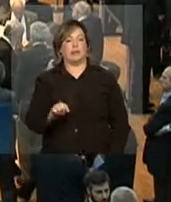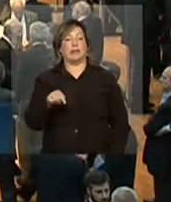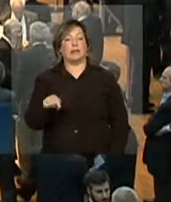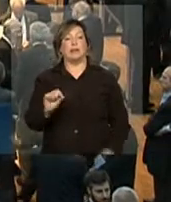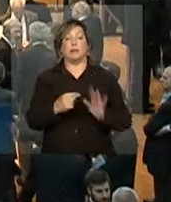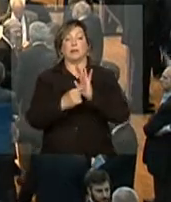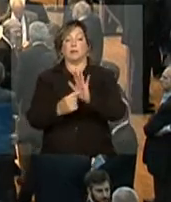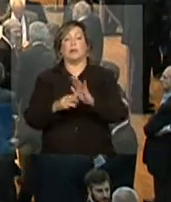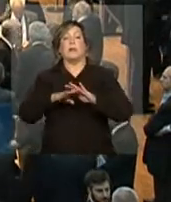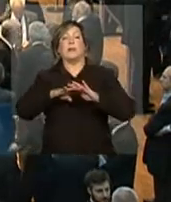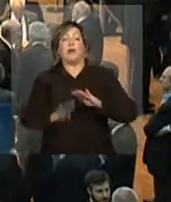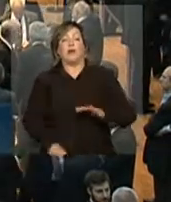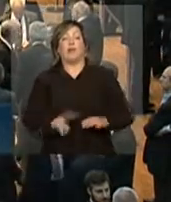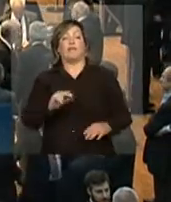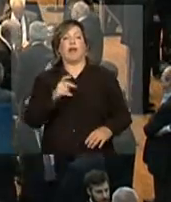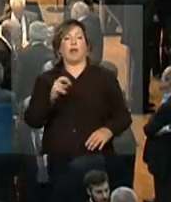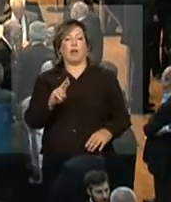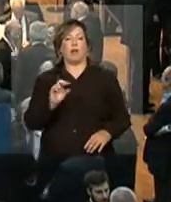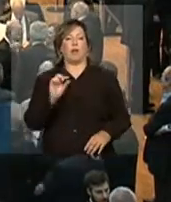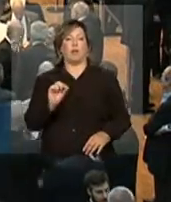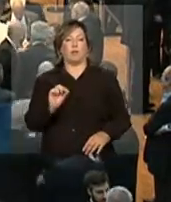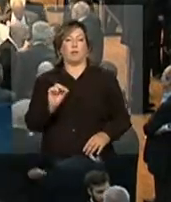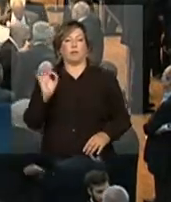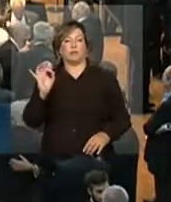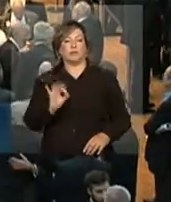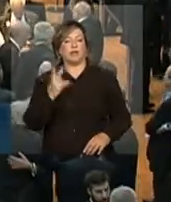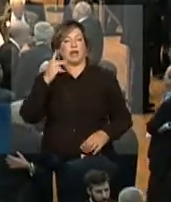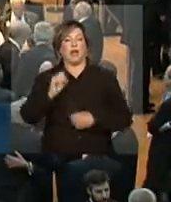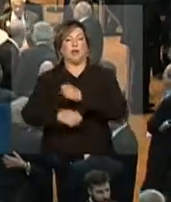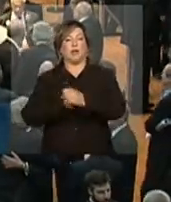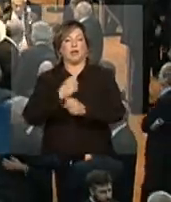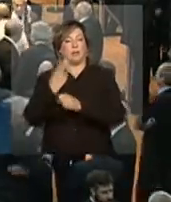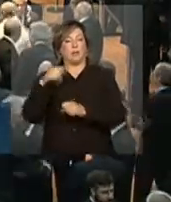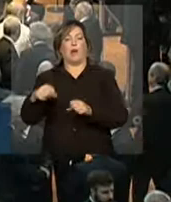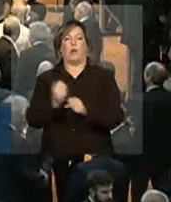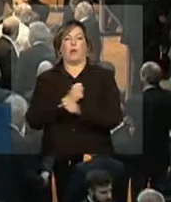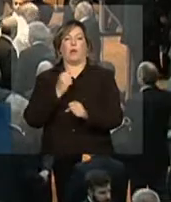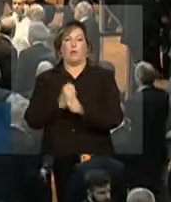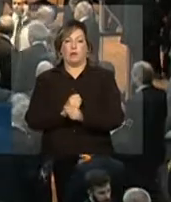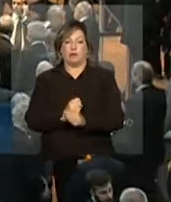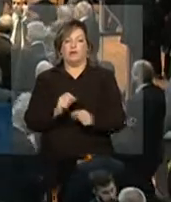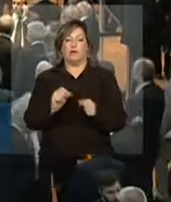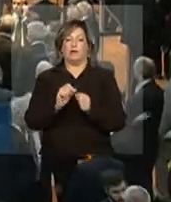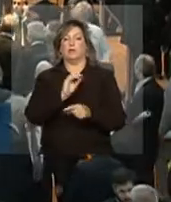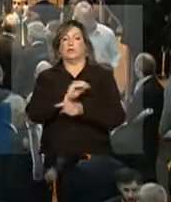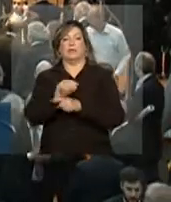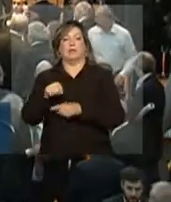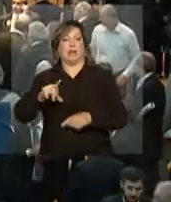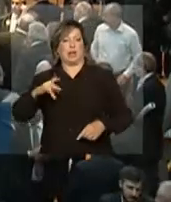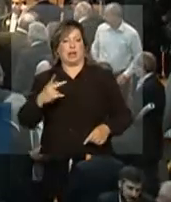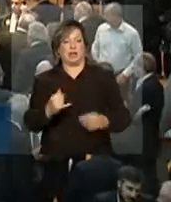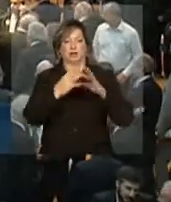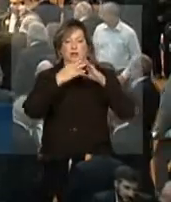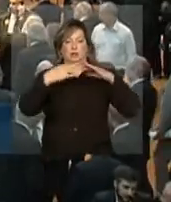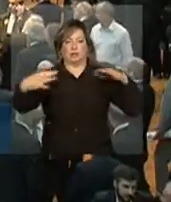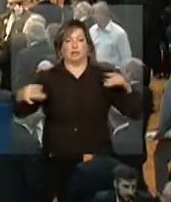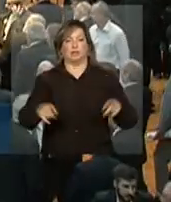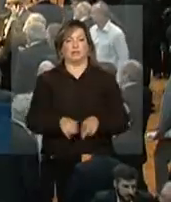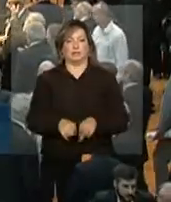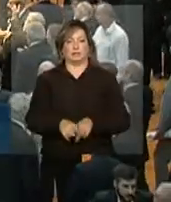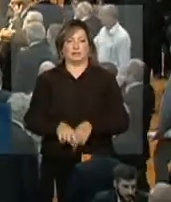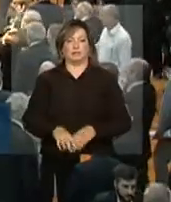menor valor de remuneração anual pela construção pela operação e manutenção da linha de